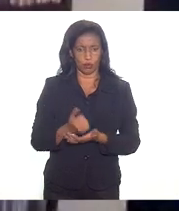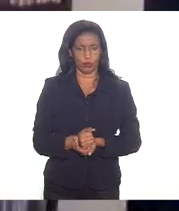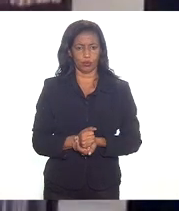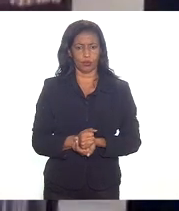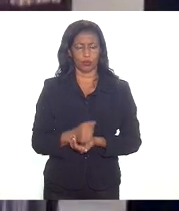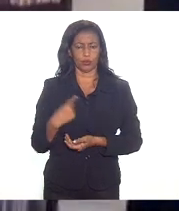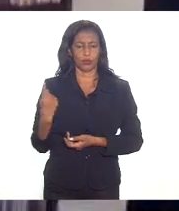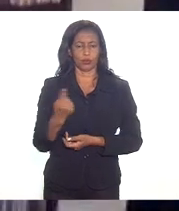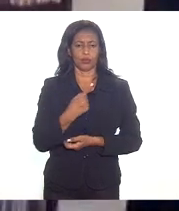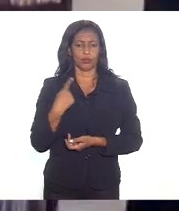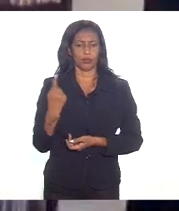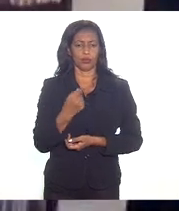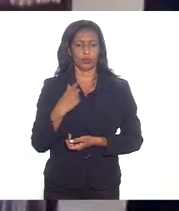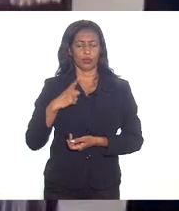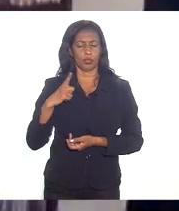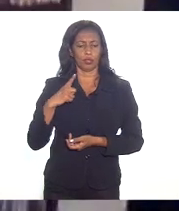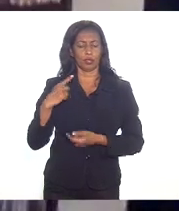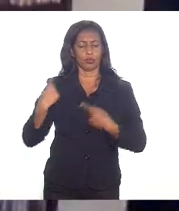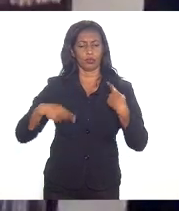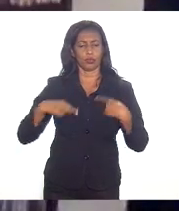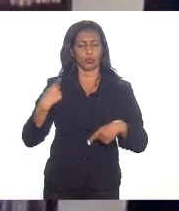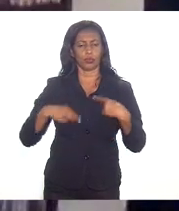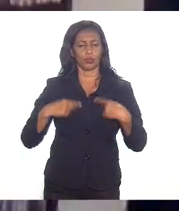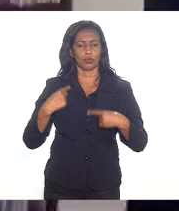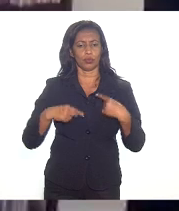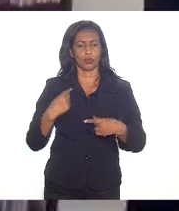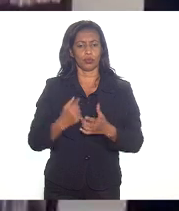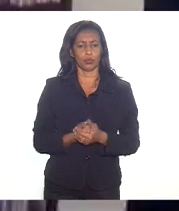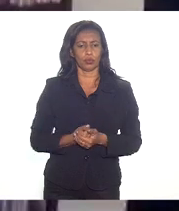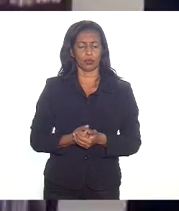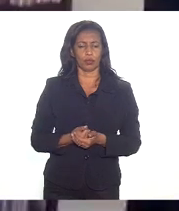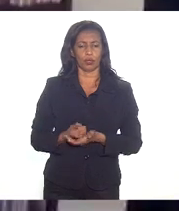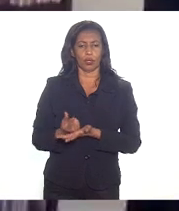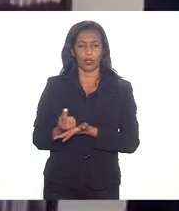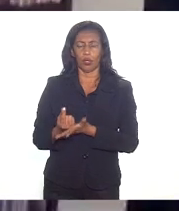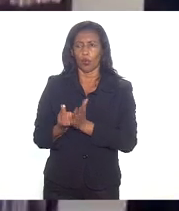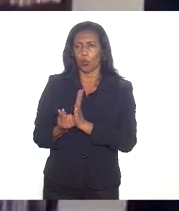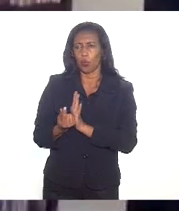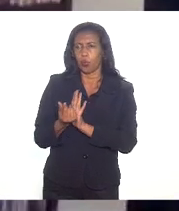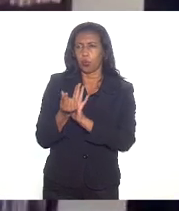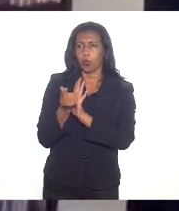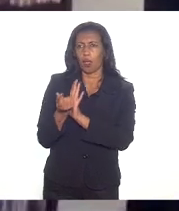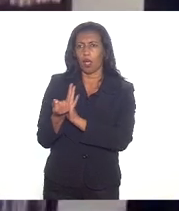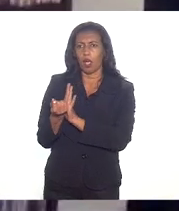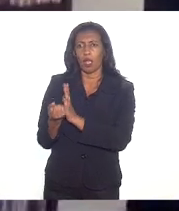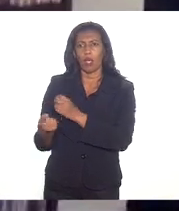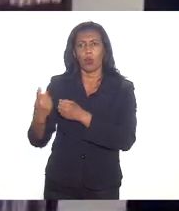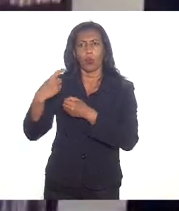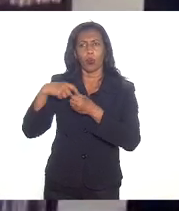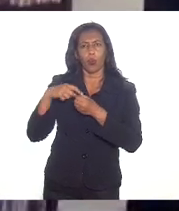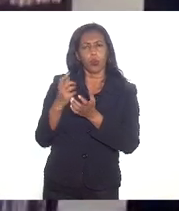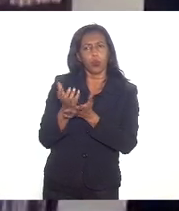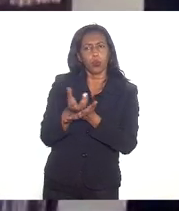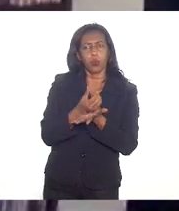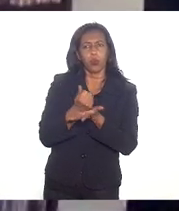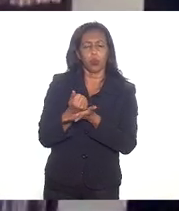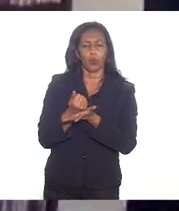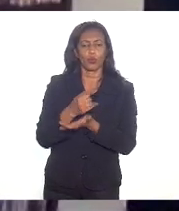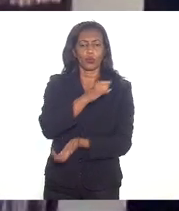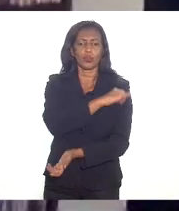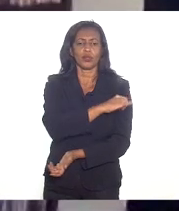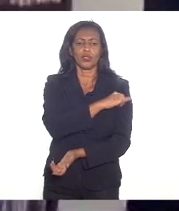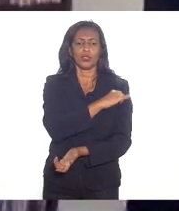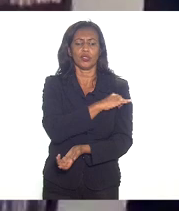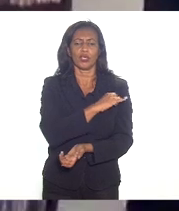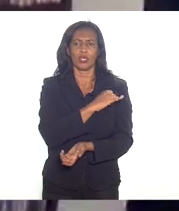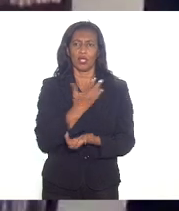nós estamos discutindo a questão do regime de recuperação fiscal. Quer dizer, o Rio de Janeiro, a